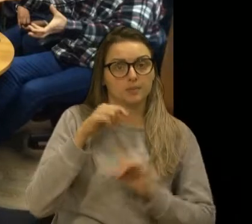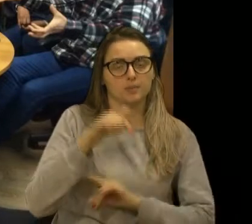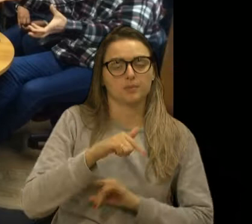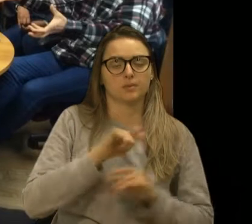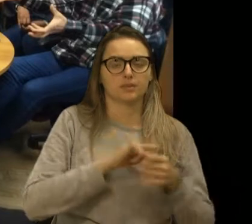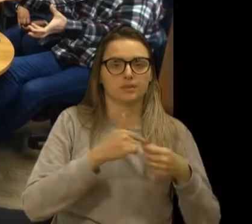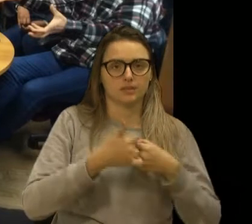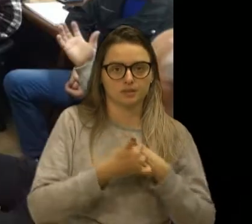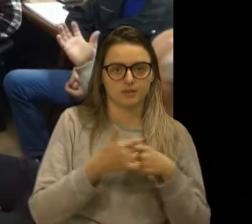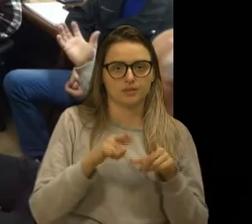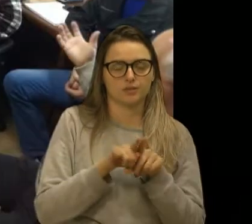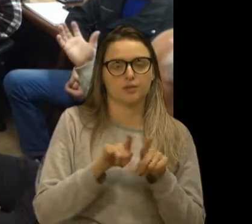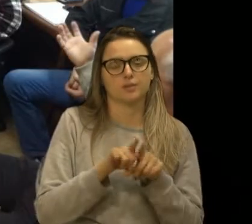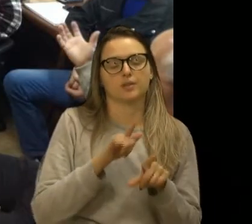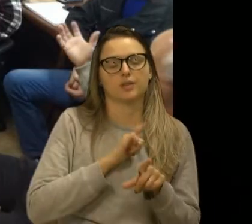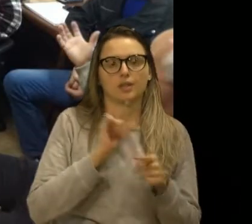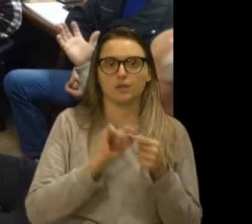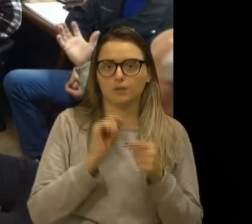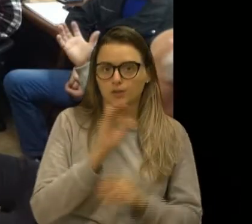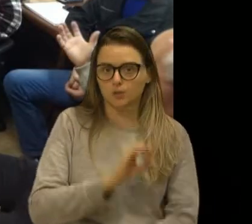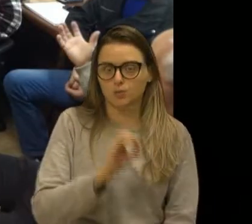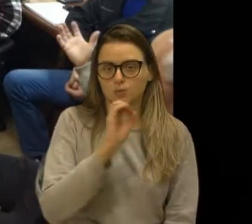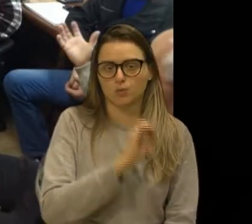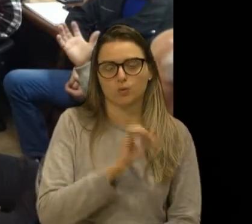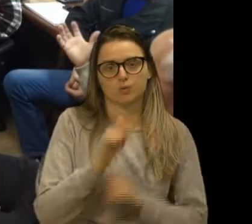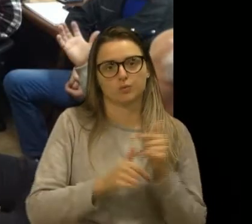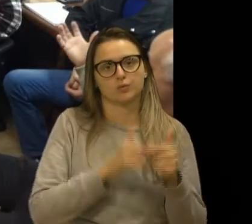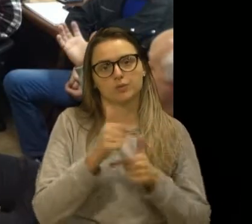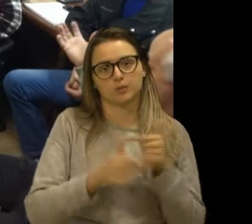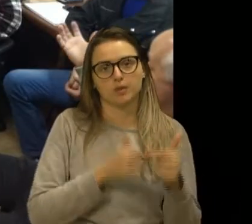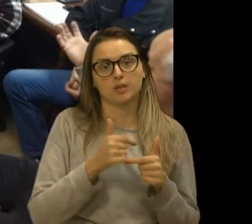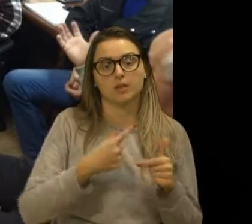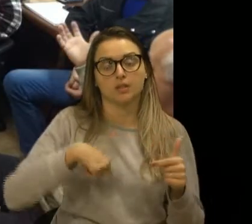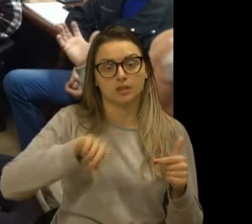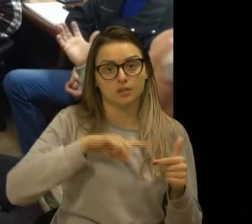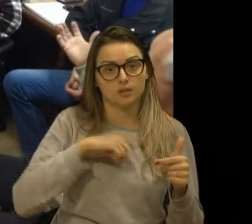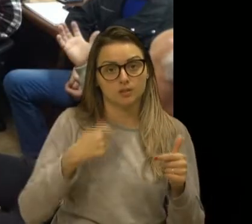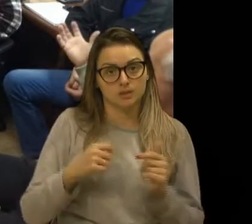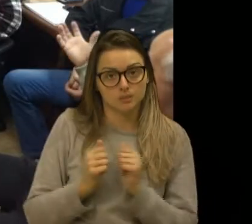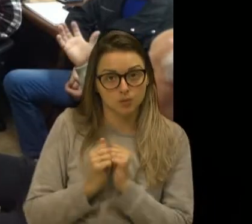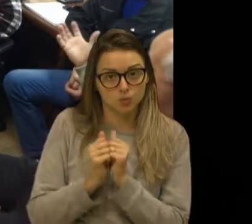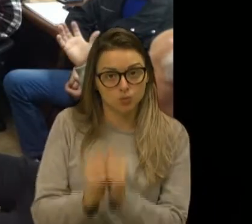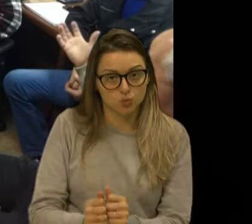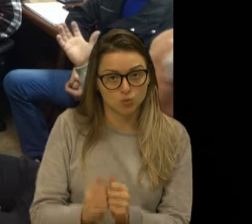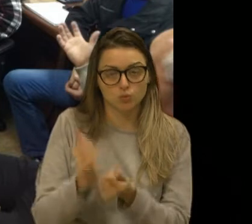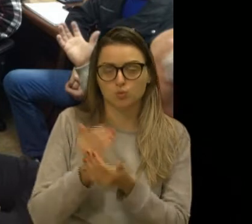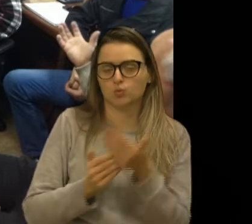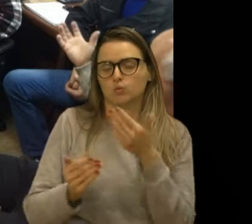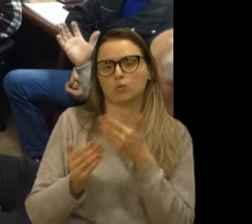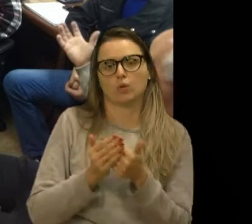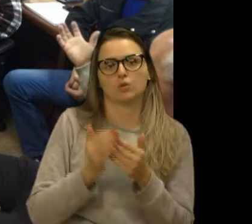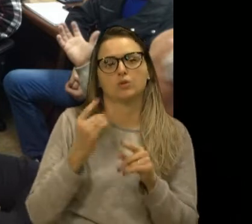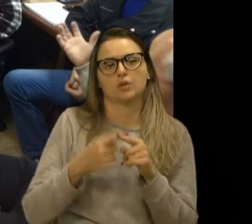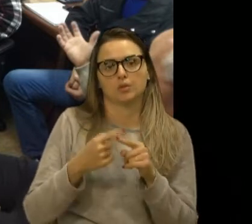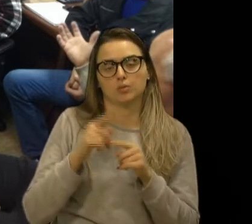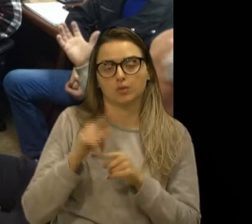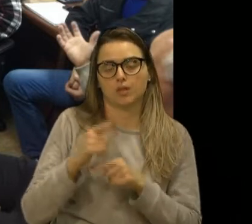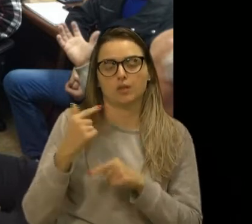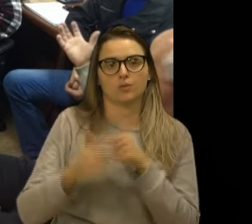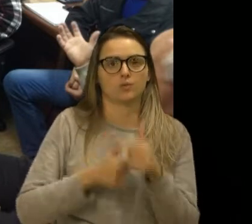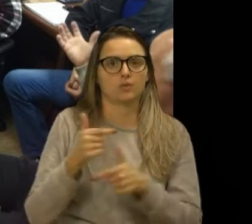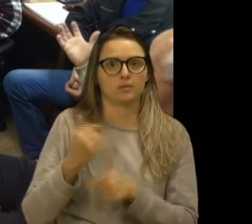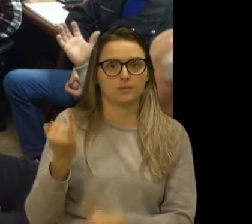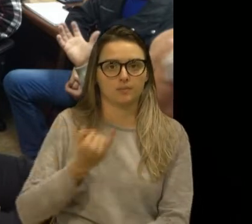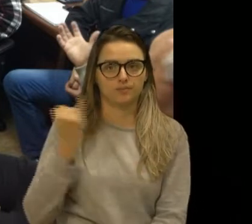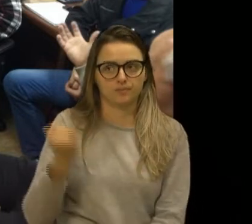temos, que fazem um belo trabalho também, e nós temos que estar junto com todos eles, porque esse trabalho é de grande